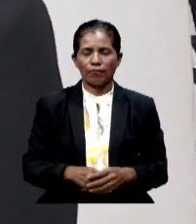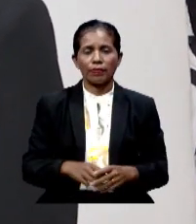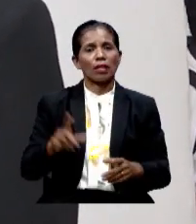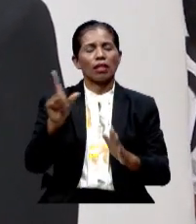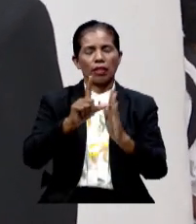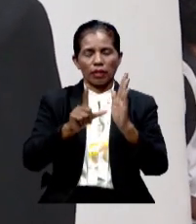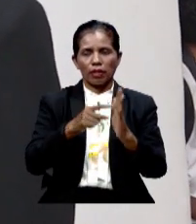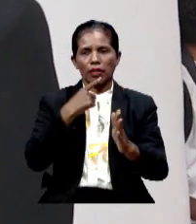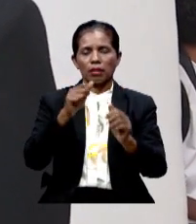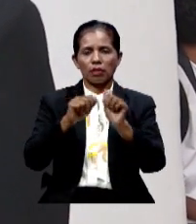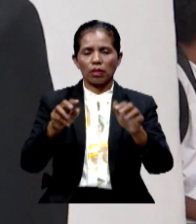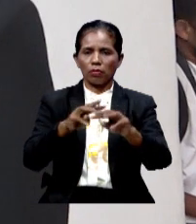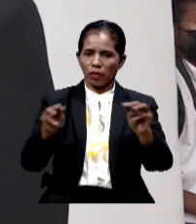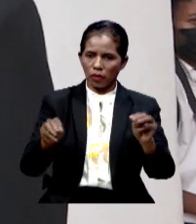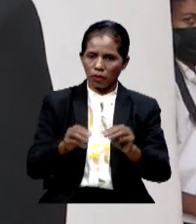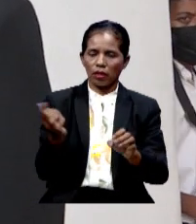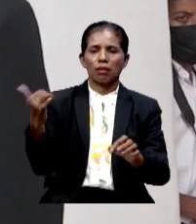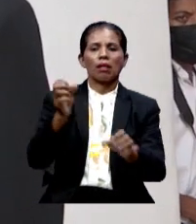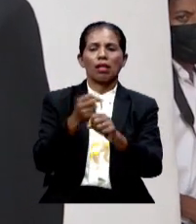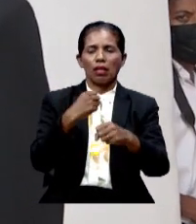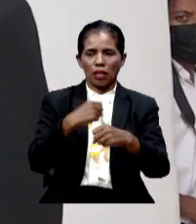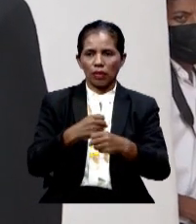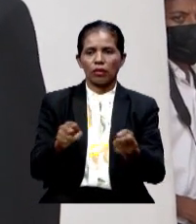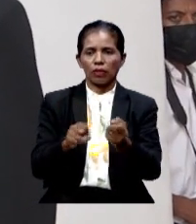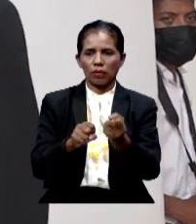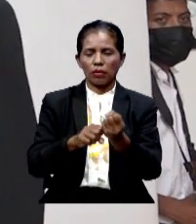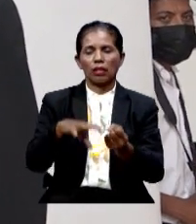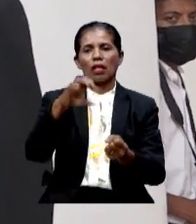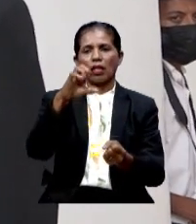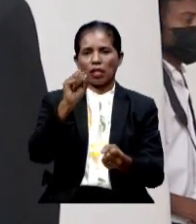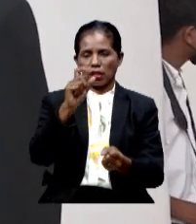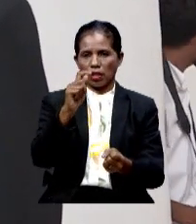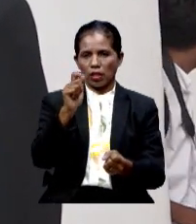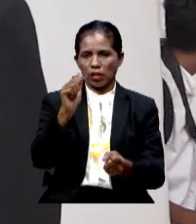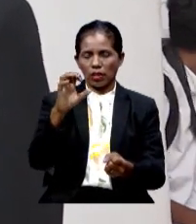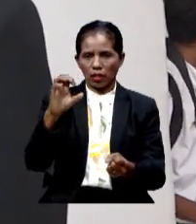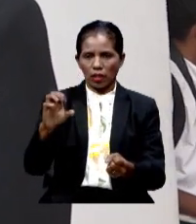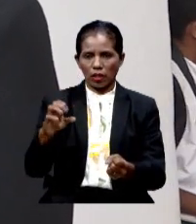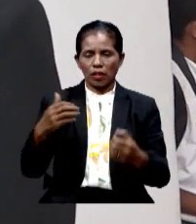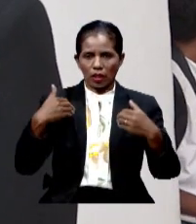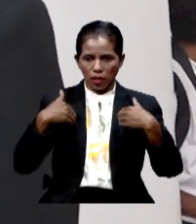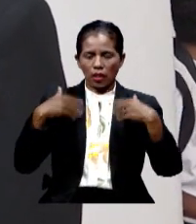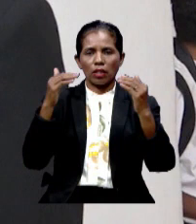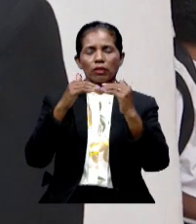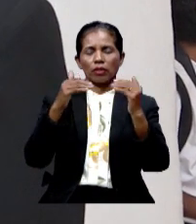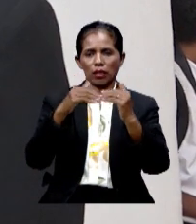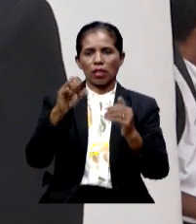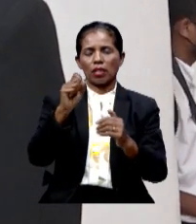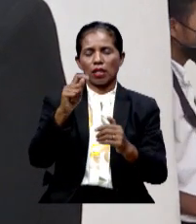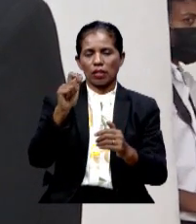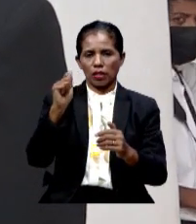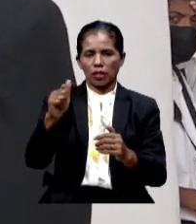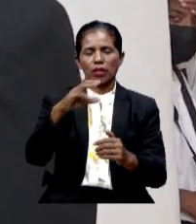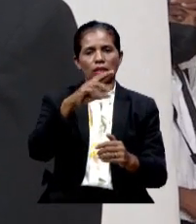ancata, administração município ser mahalo, o apoio está em nia, e a reunião no está, o CNE, o diretor-geral